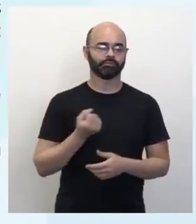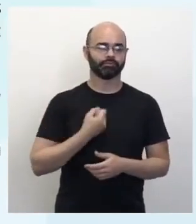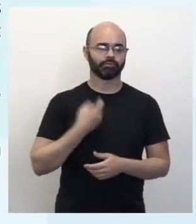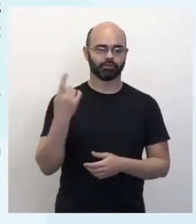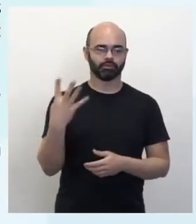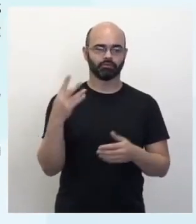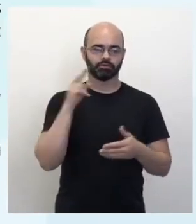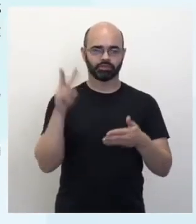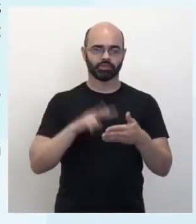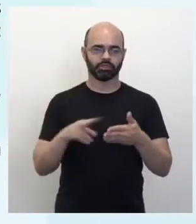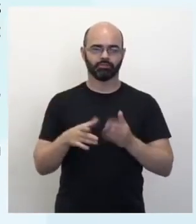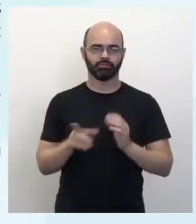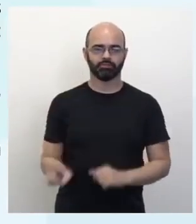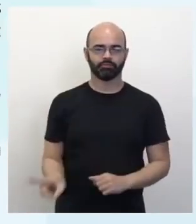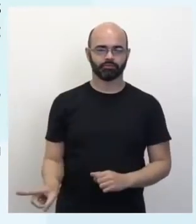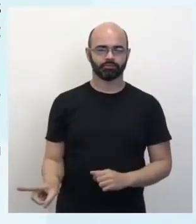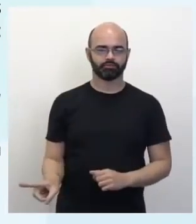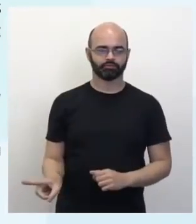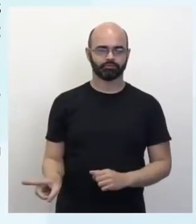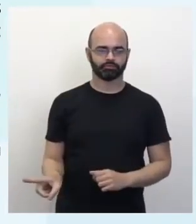João. Vamos lá, então,